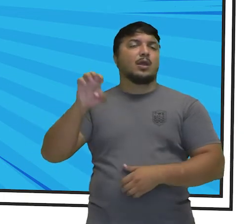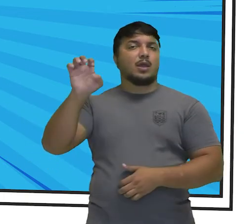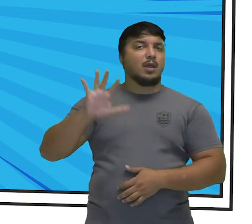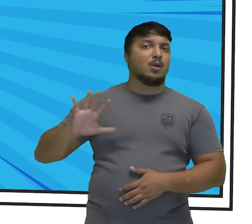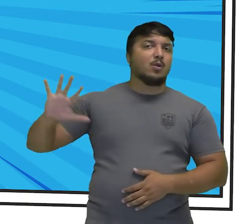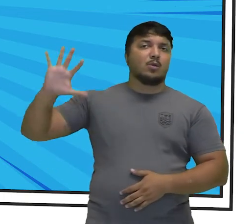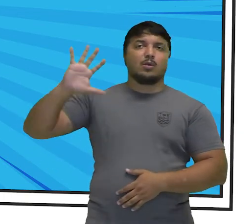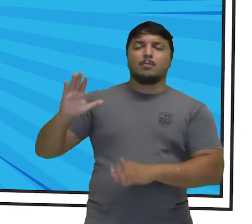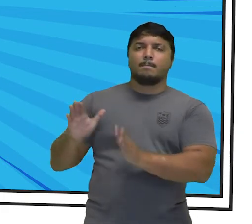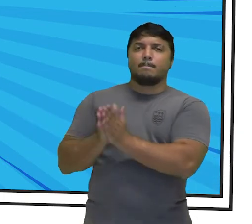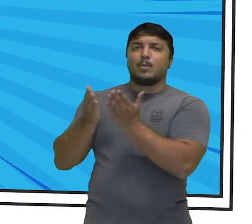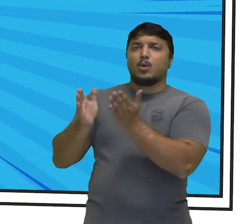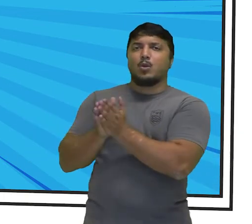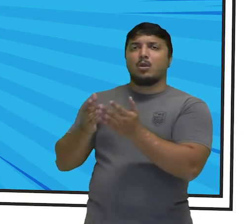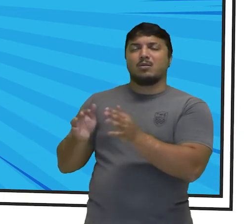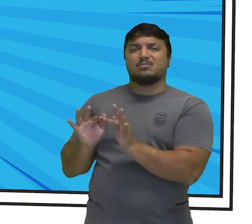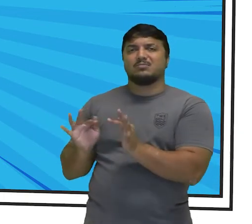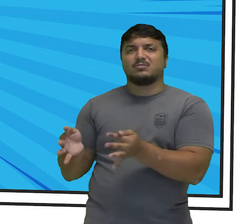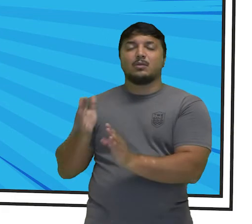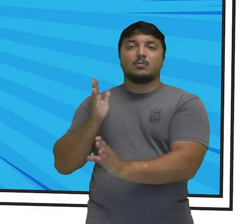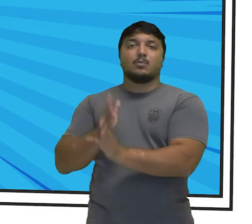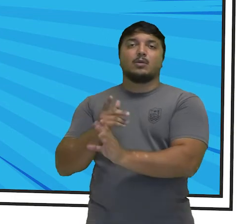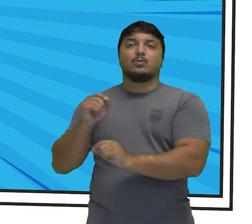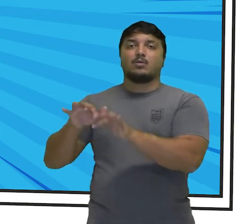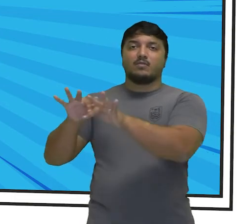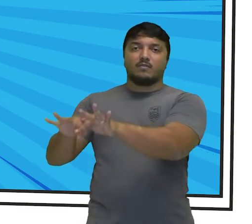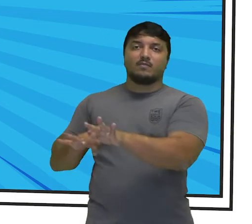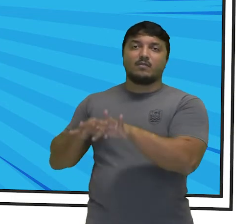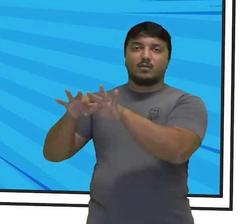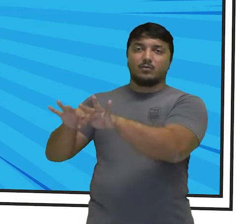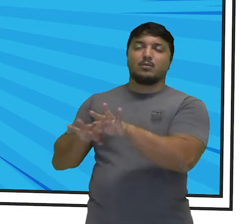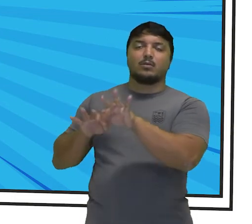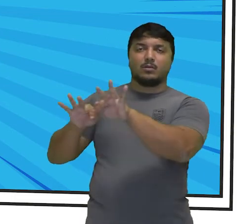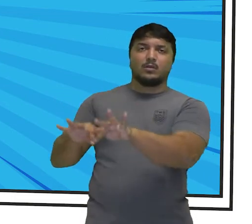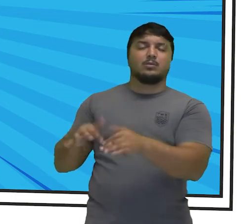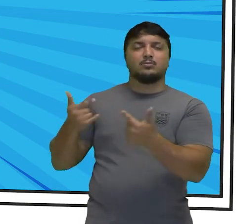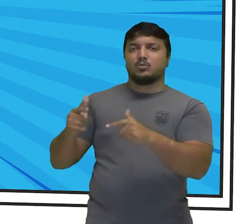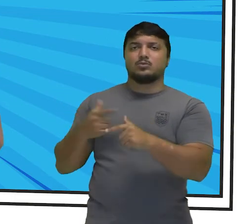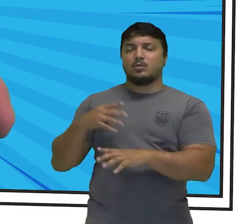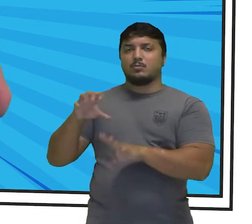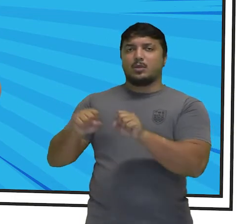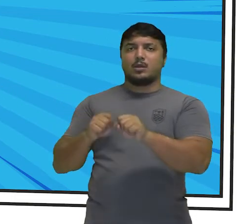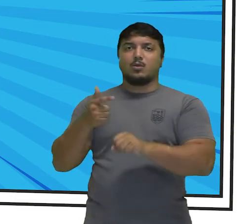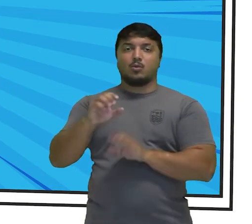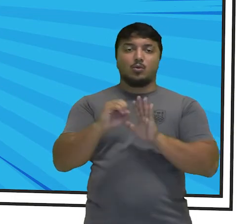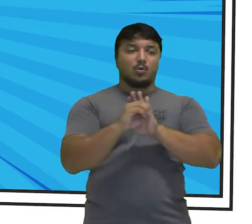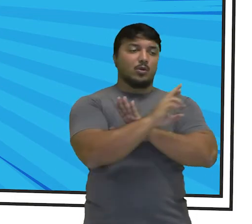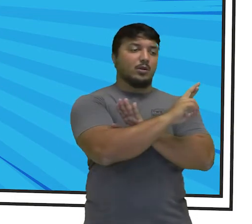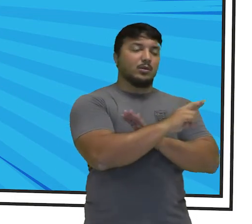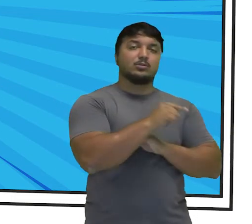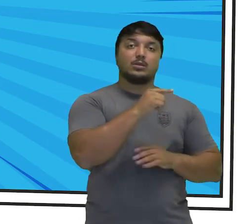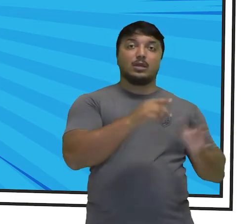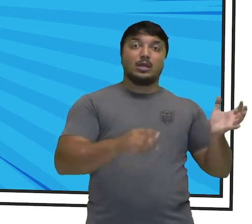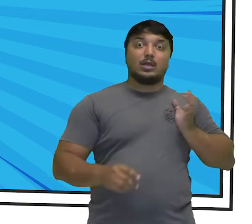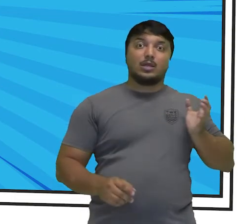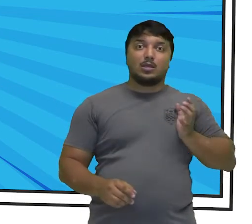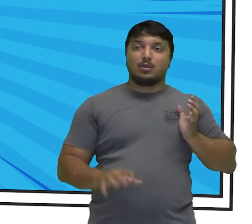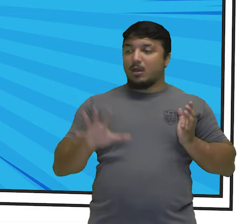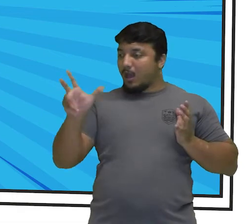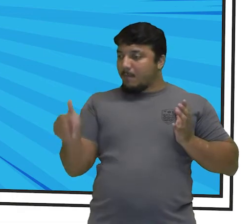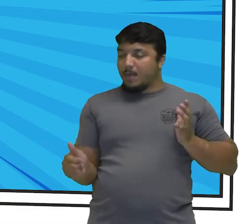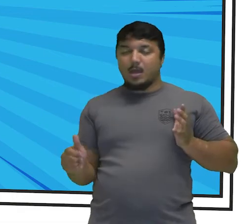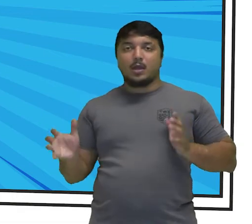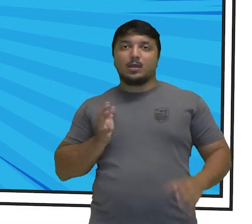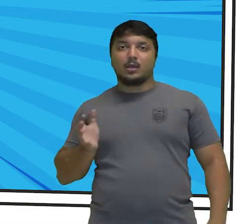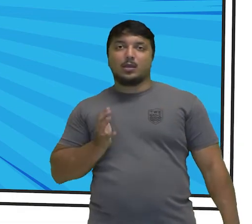era pobre, miserável, por causa do feudalismo. Não tinha mercadoria, tinha que pegar no Oriente. O Oriente é rico, a América é rico,